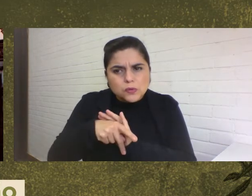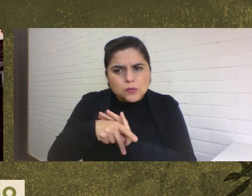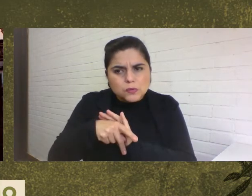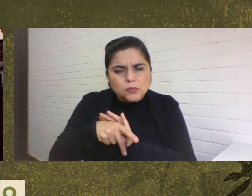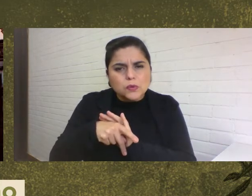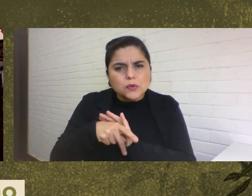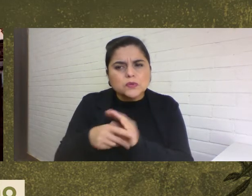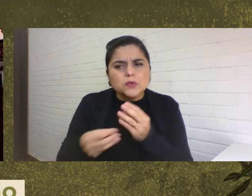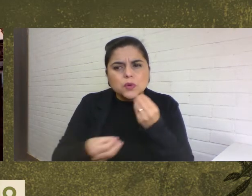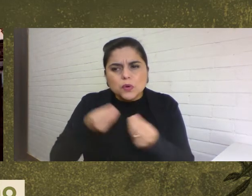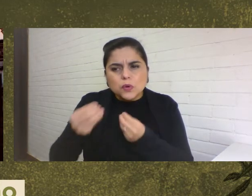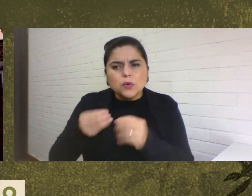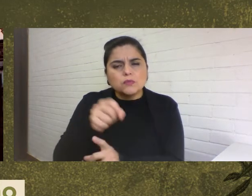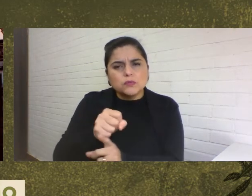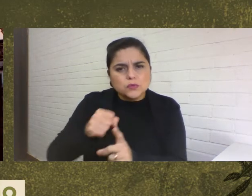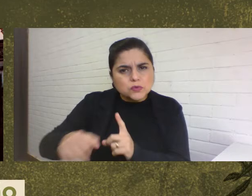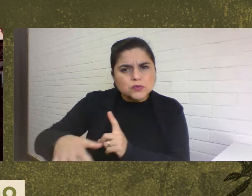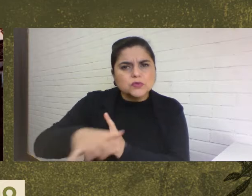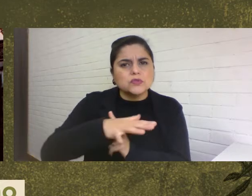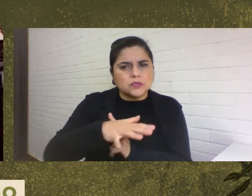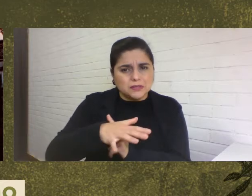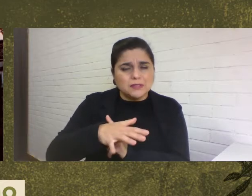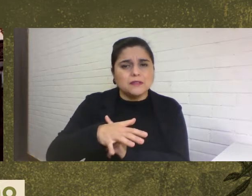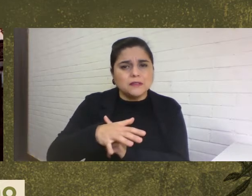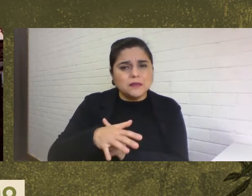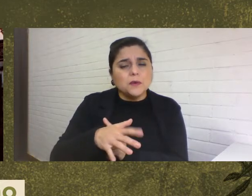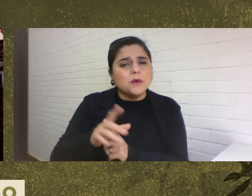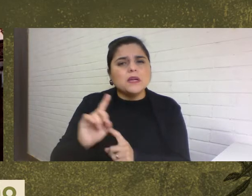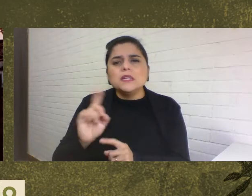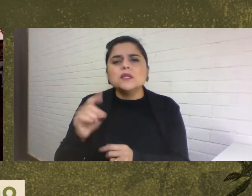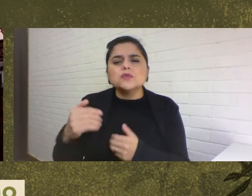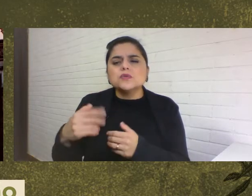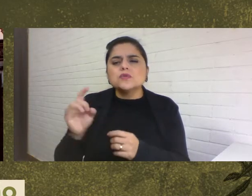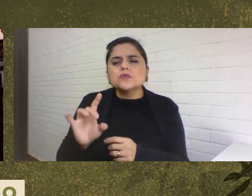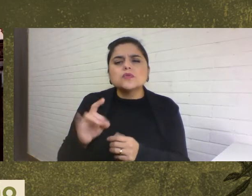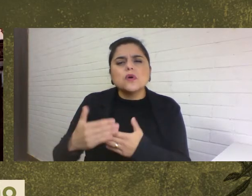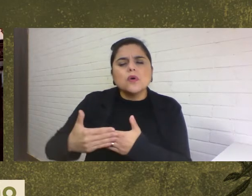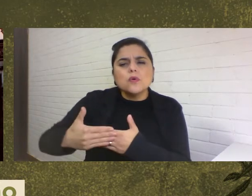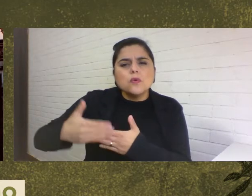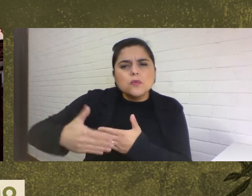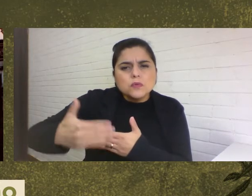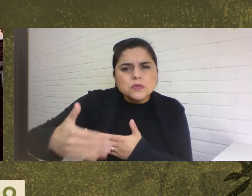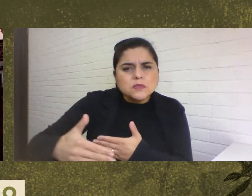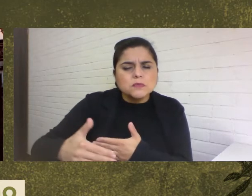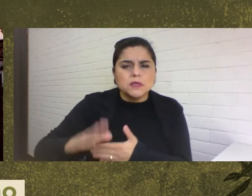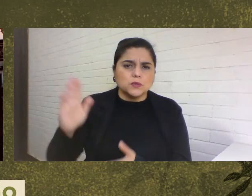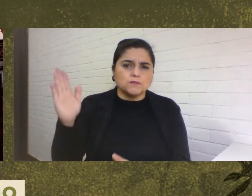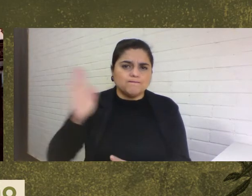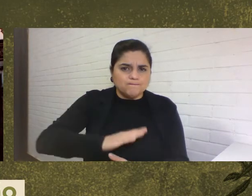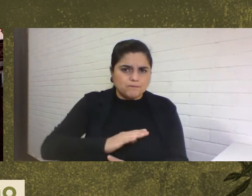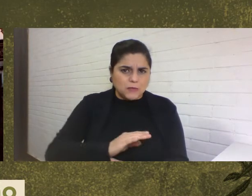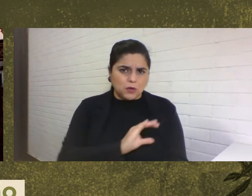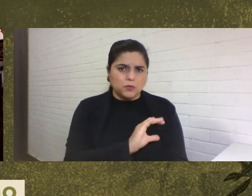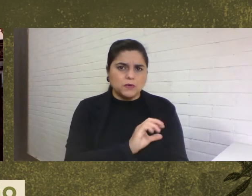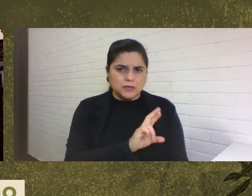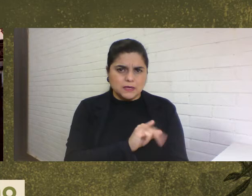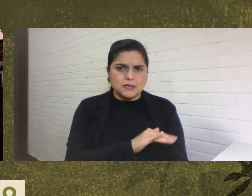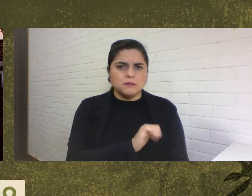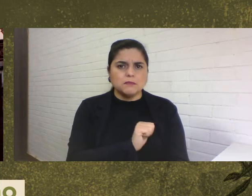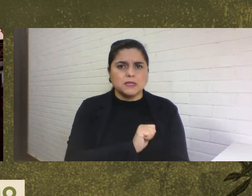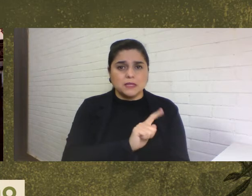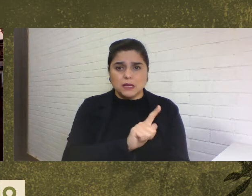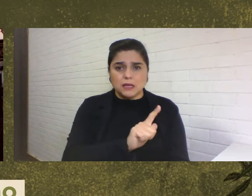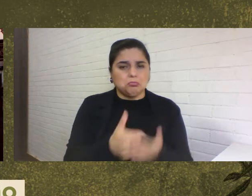social e não de procedimento e não a procedimento criminal. Isto para todas as drogas,